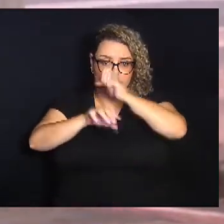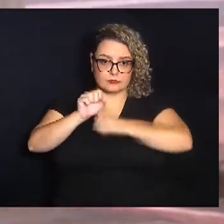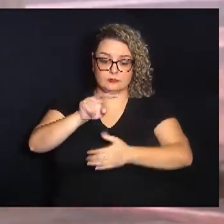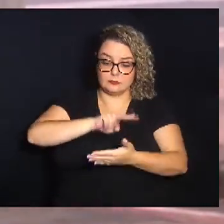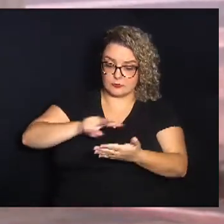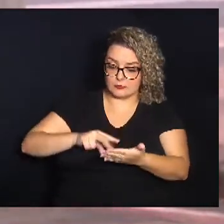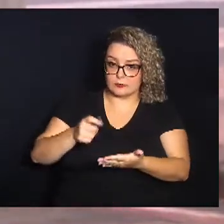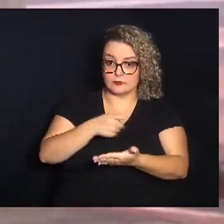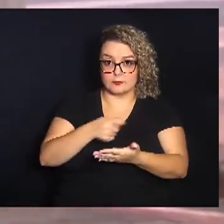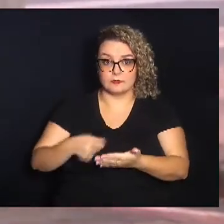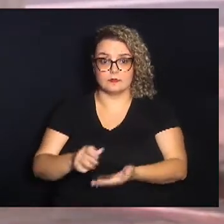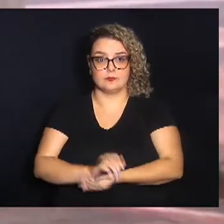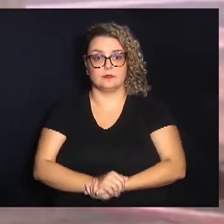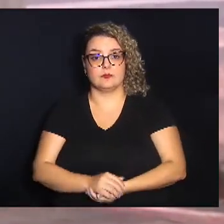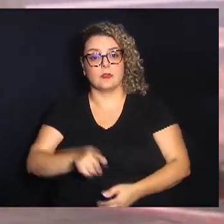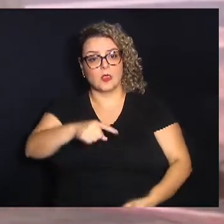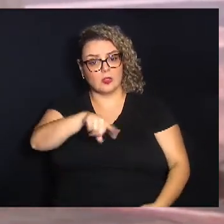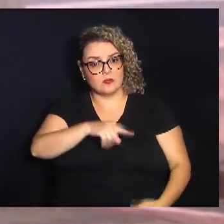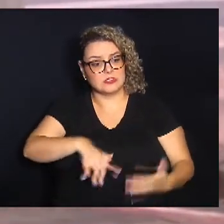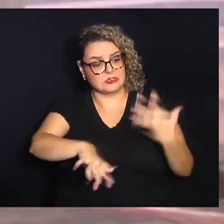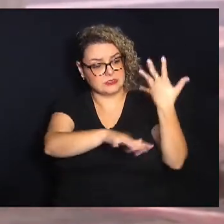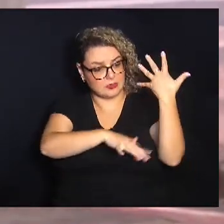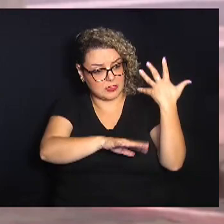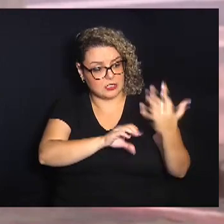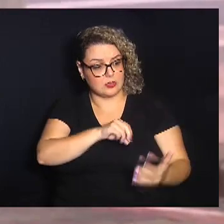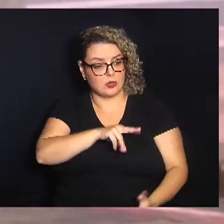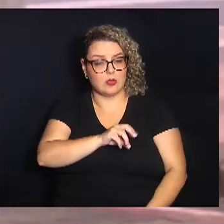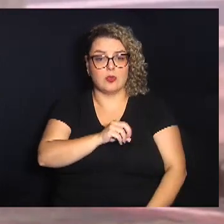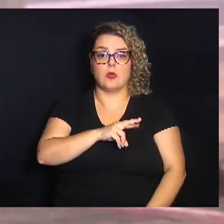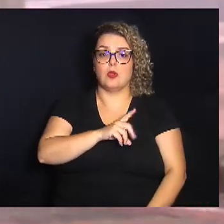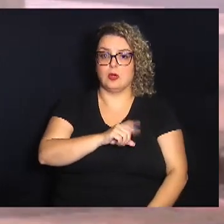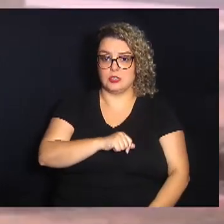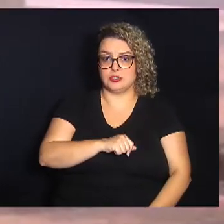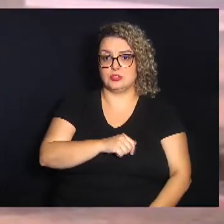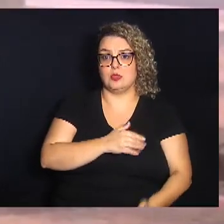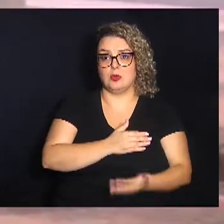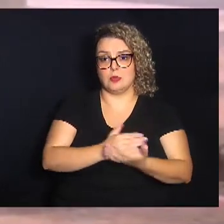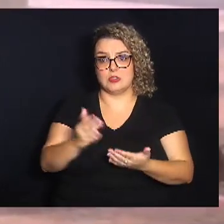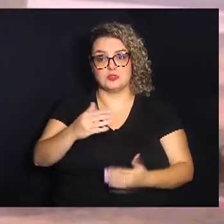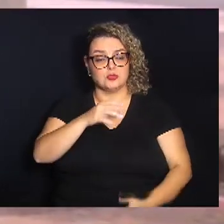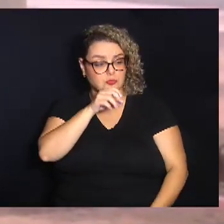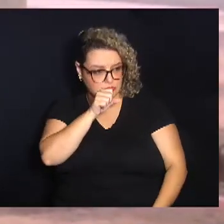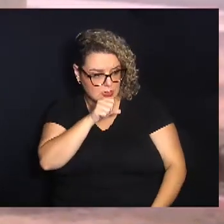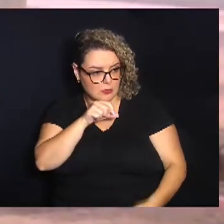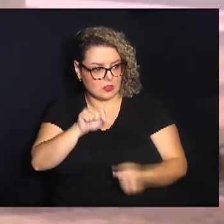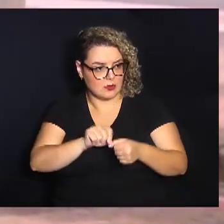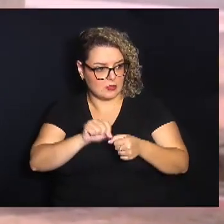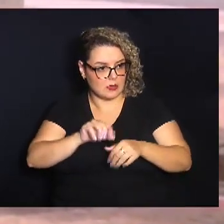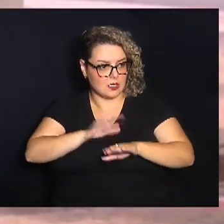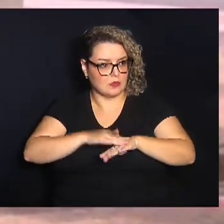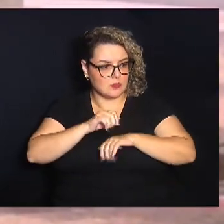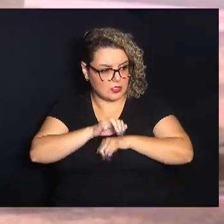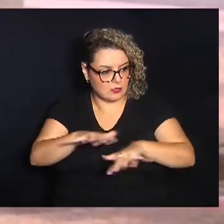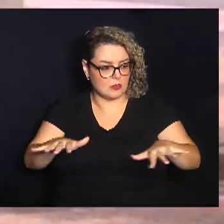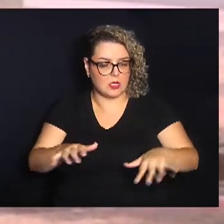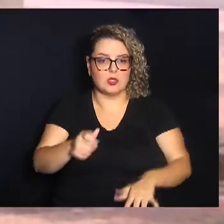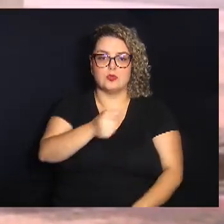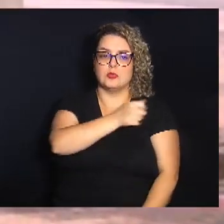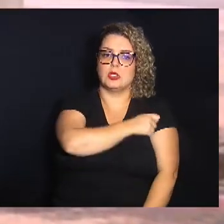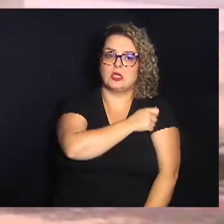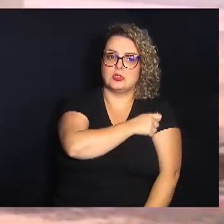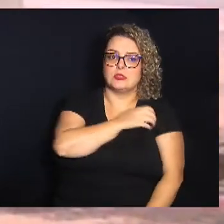escrever. Vocês estão aqui na Praça da Concórdia desde sábado. Vocês fizeram uma ação aqui com os alunos, né,